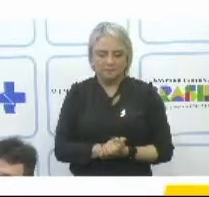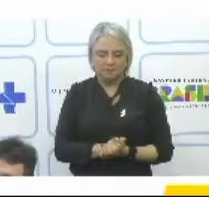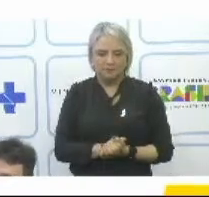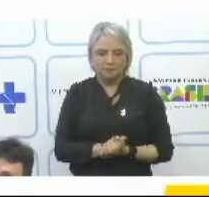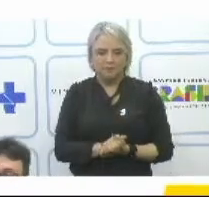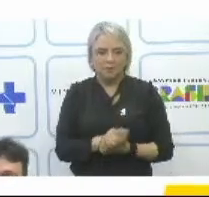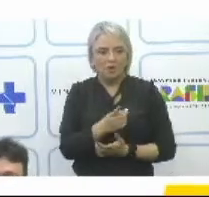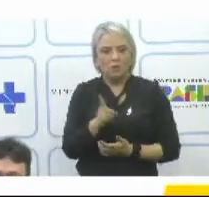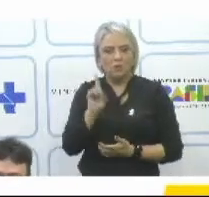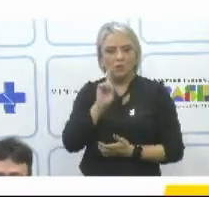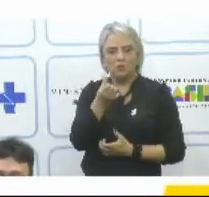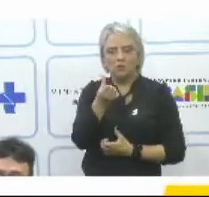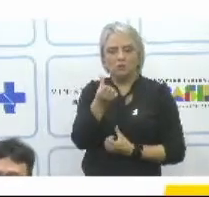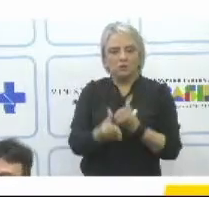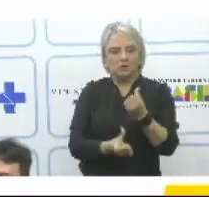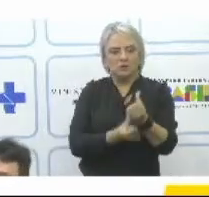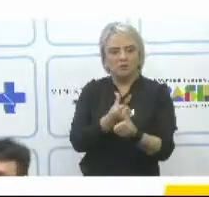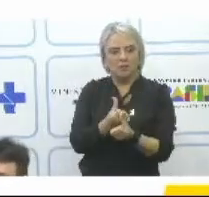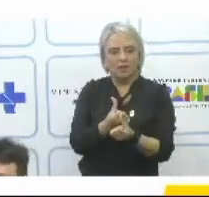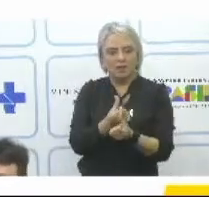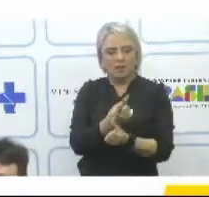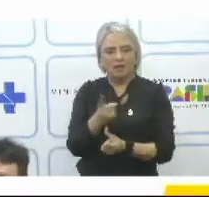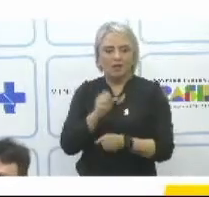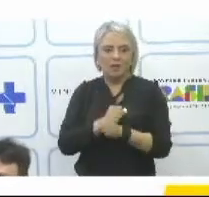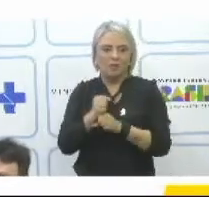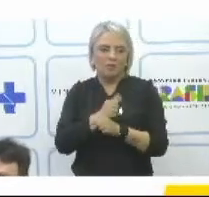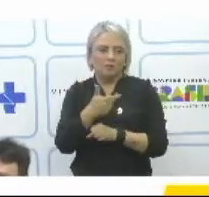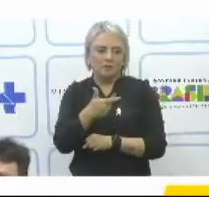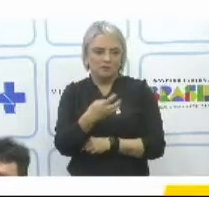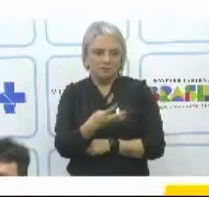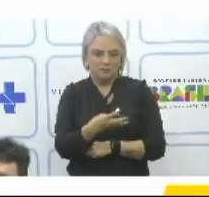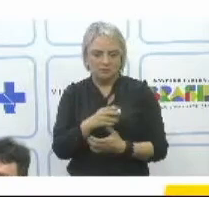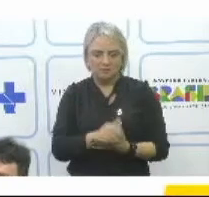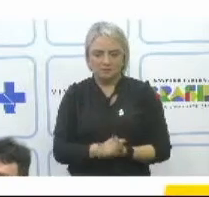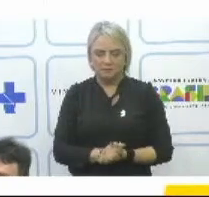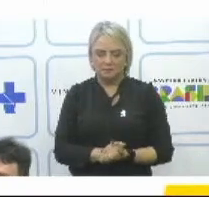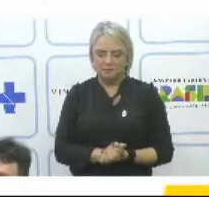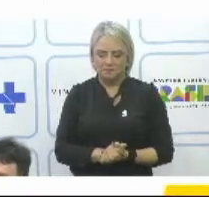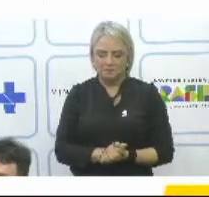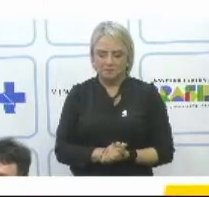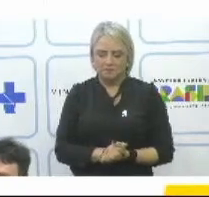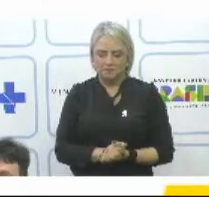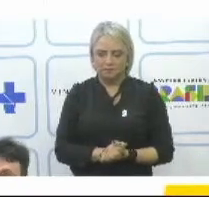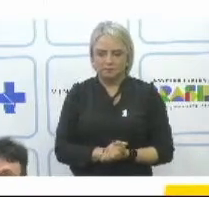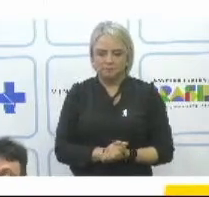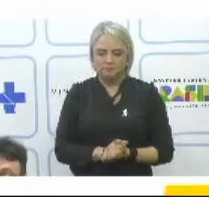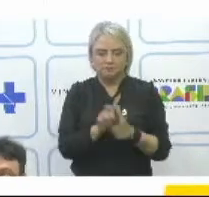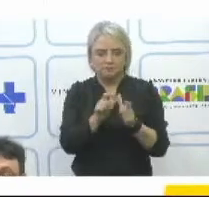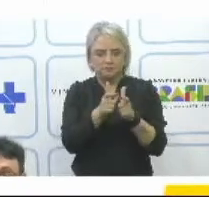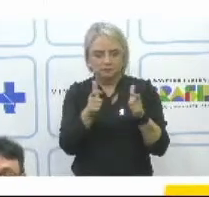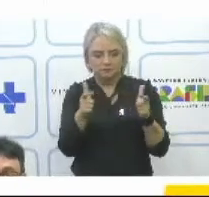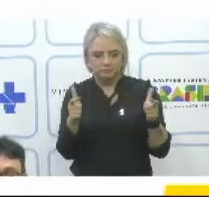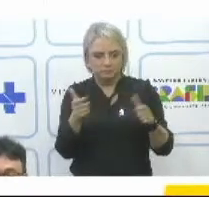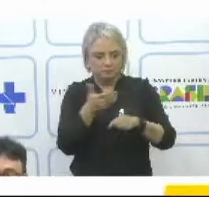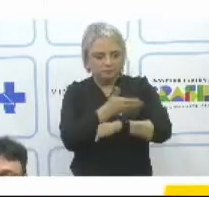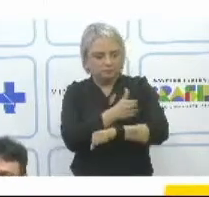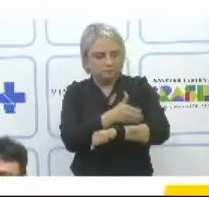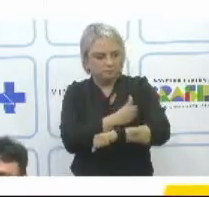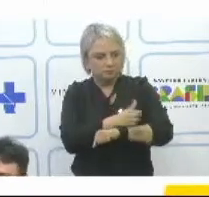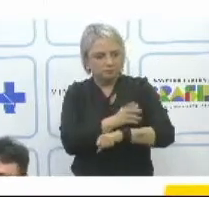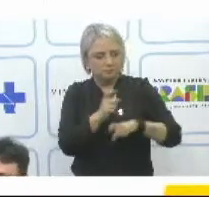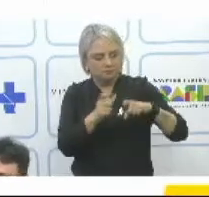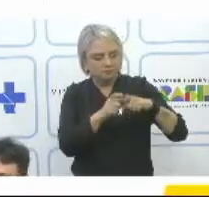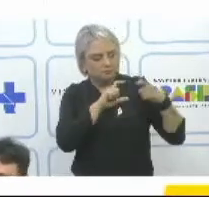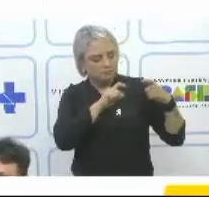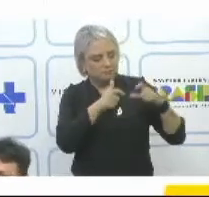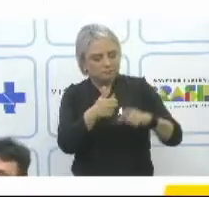no último semestre agora, né, de 2024. Aqui são a ampliação das práticas da medicina